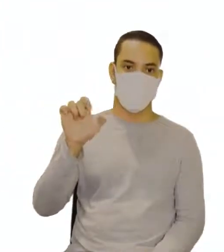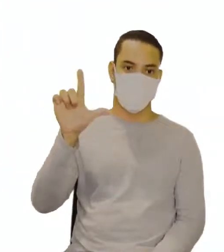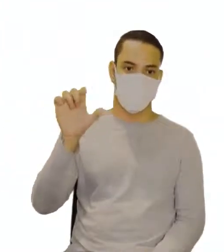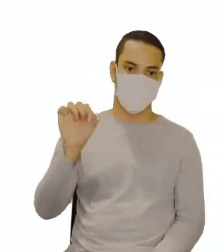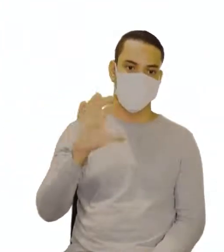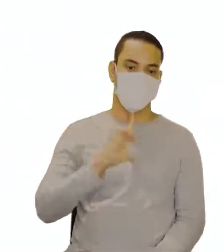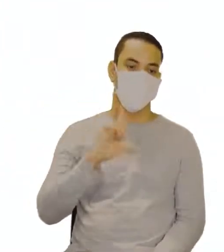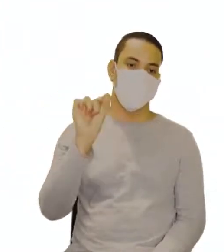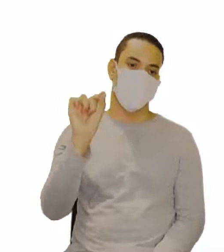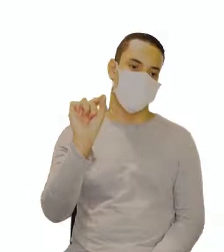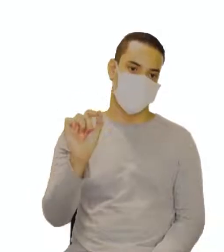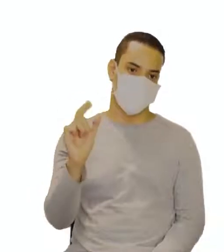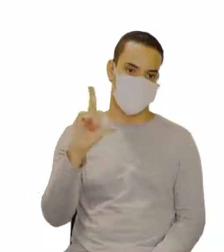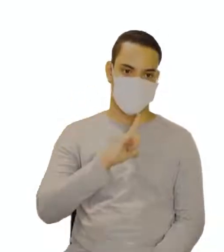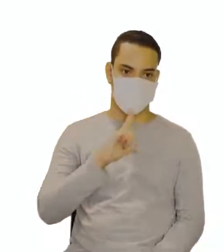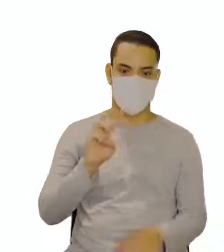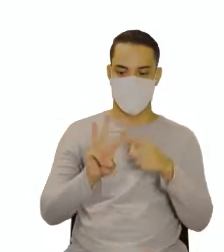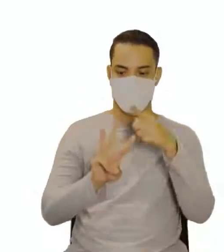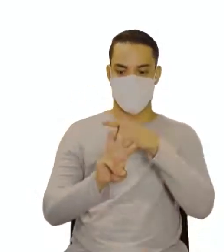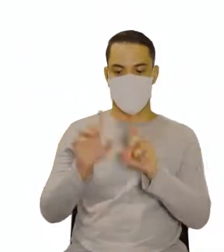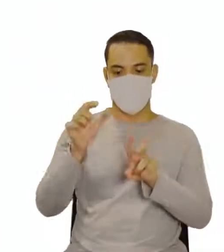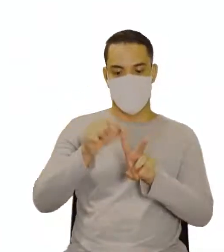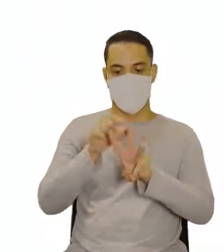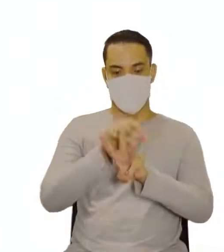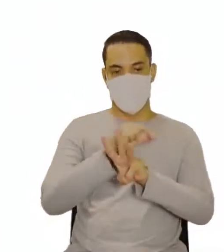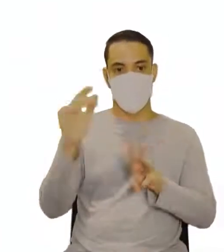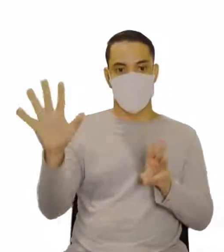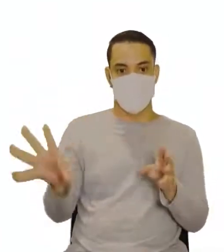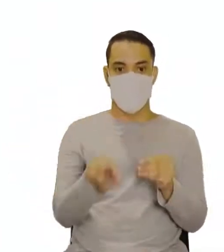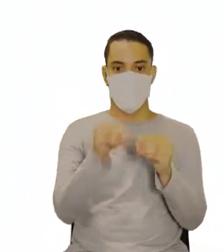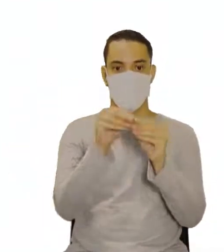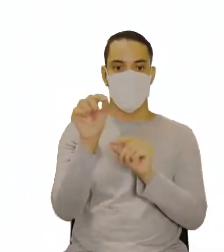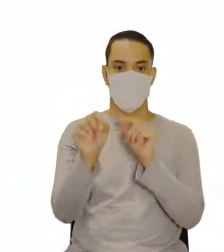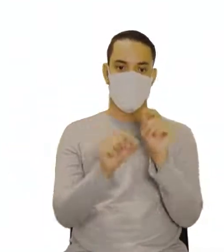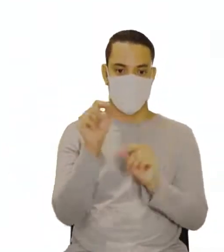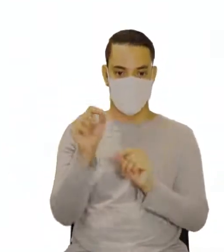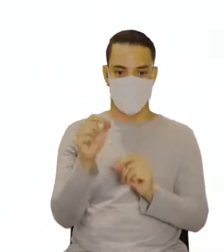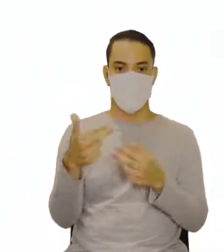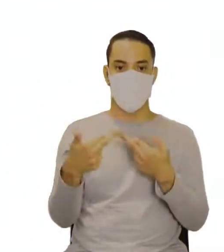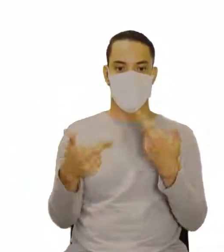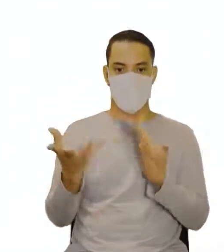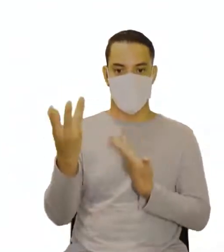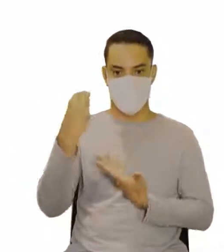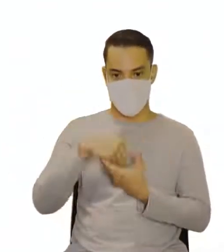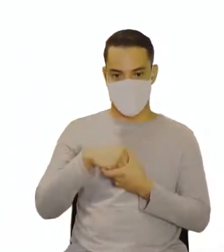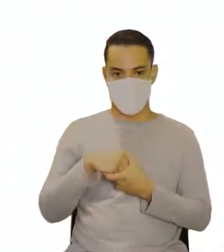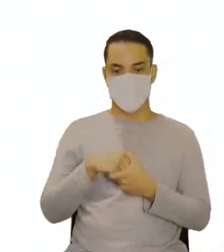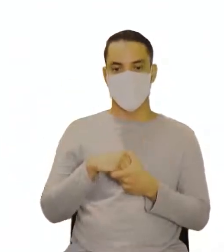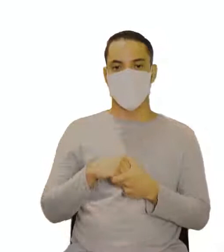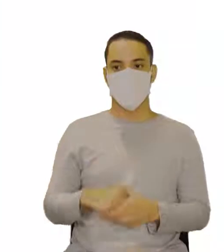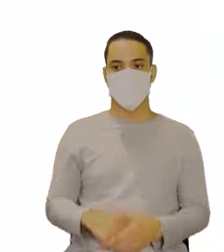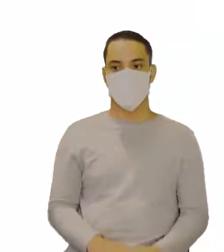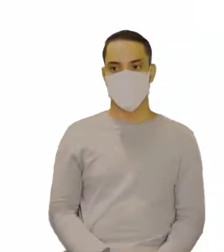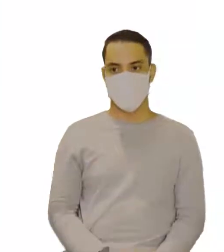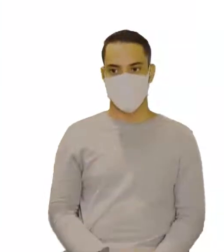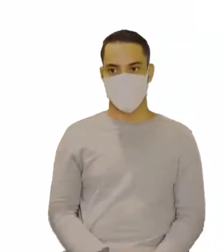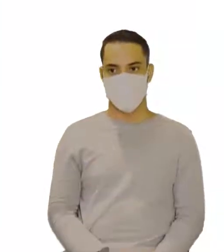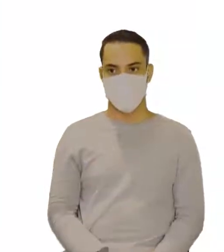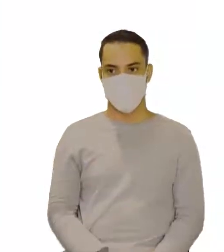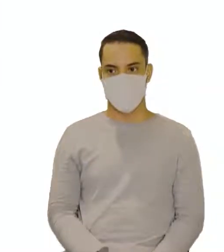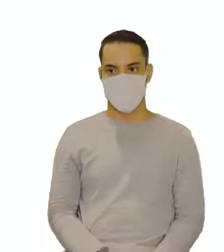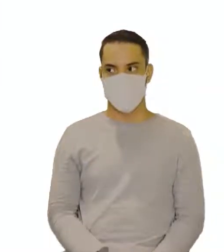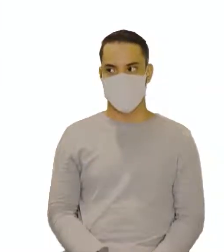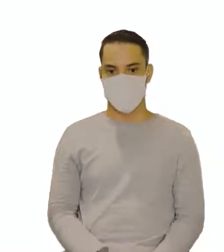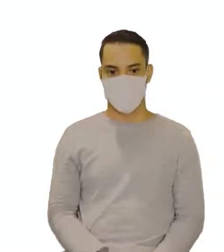Nós temos 3 pilhas, por exemplo, alimentando uma certa resistência. Então eu tenho aqui, ó,